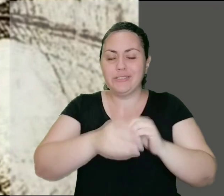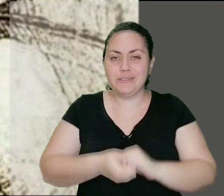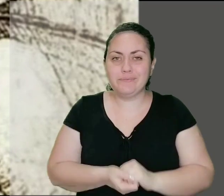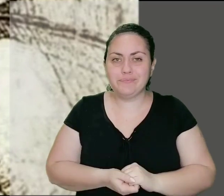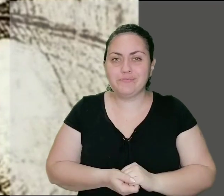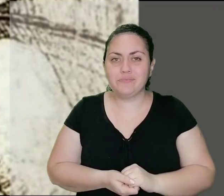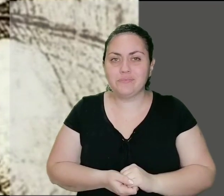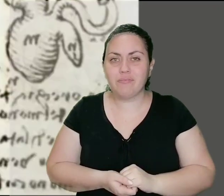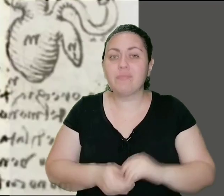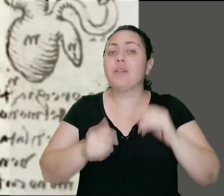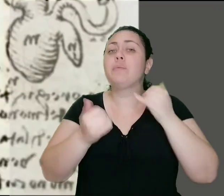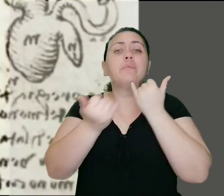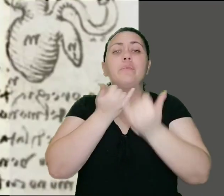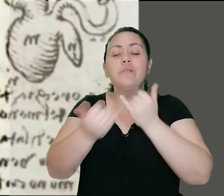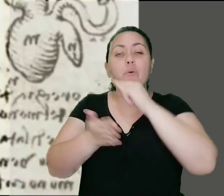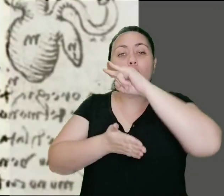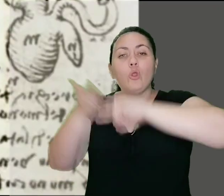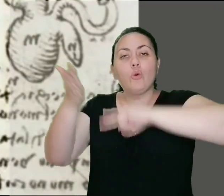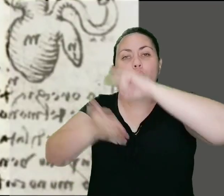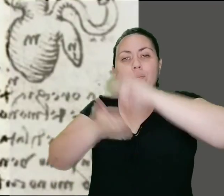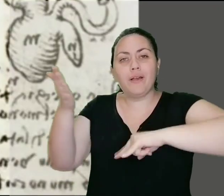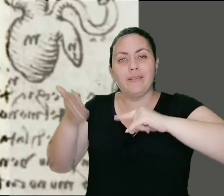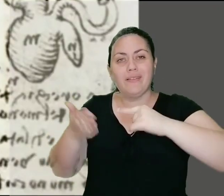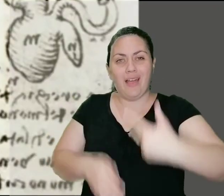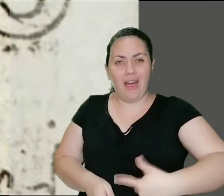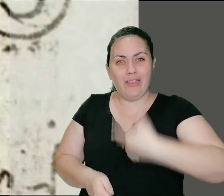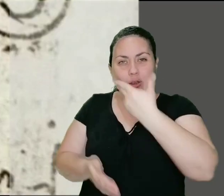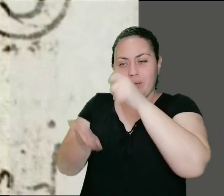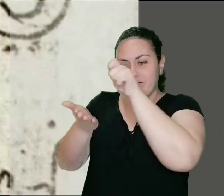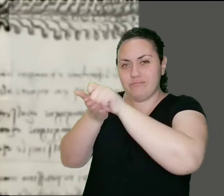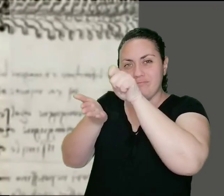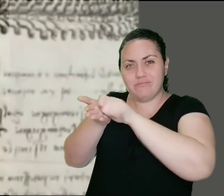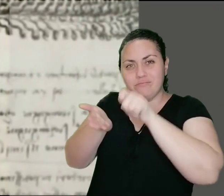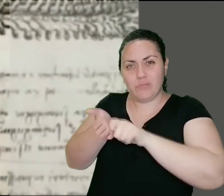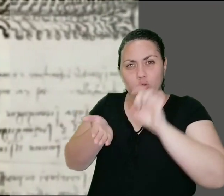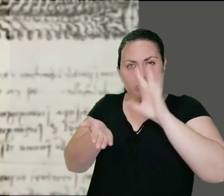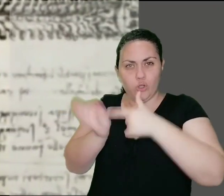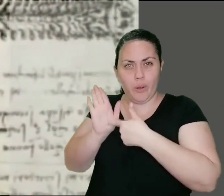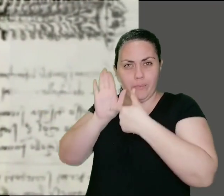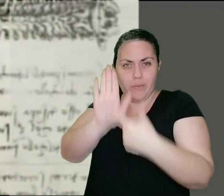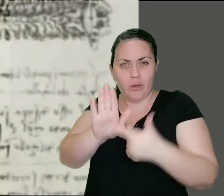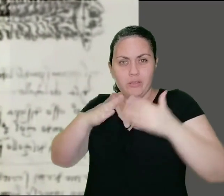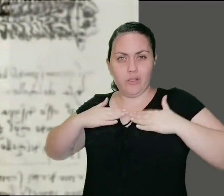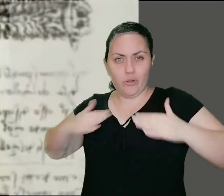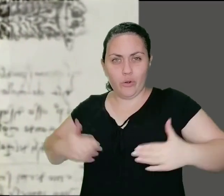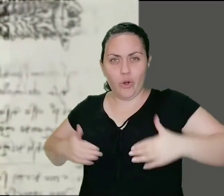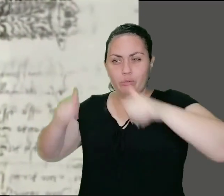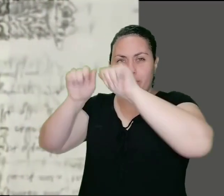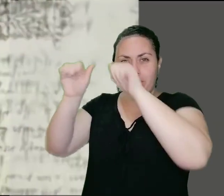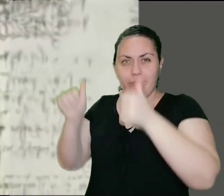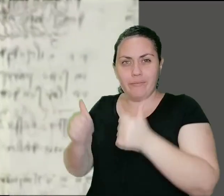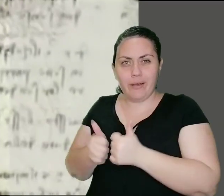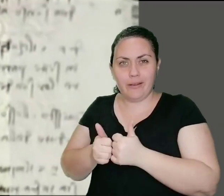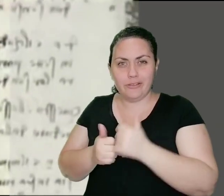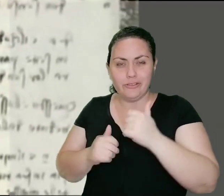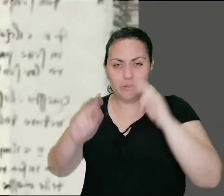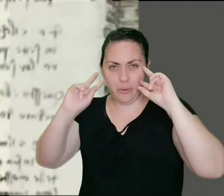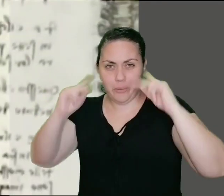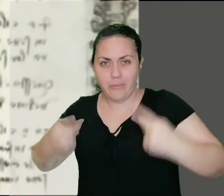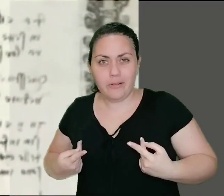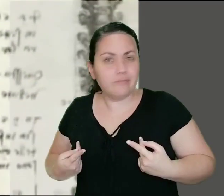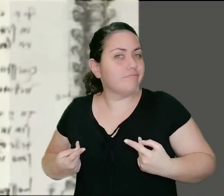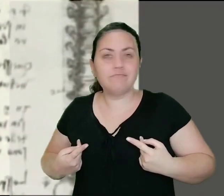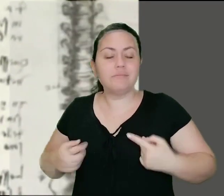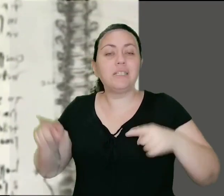Seus documentos de anatomia, por exemplo, não registram apenas a aparência e as proporções do corpo humano, mas